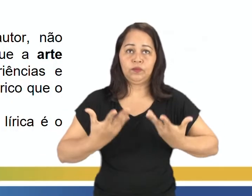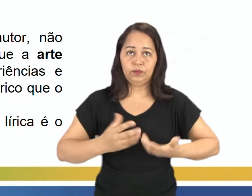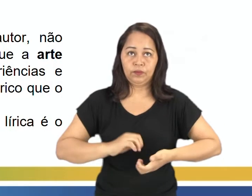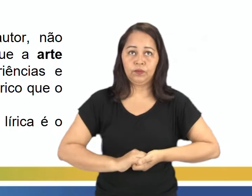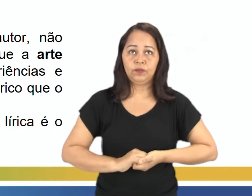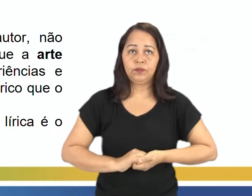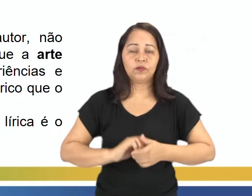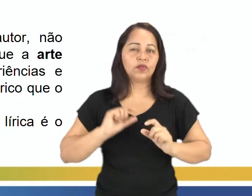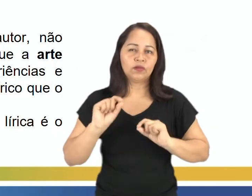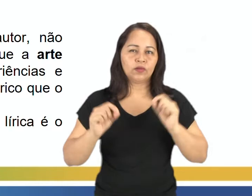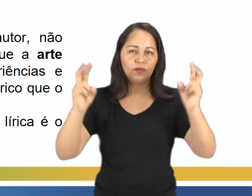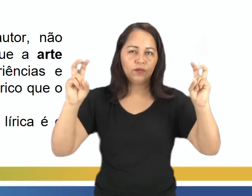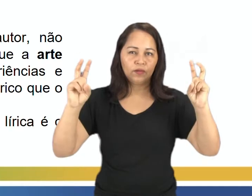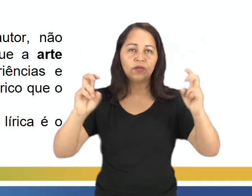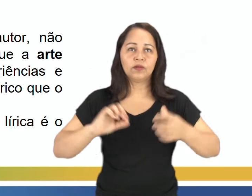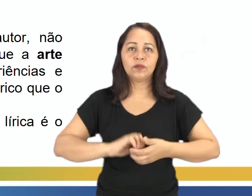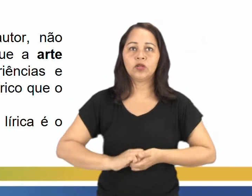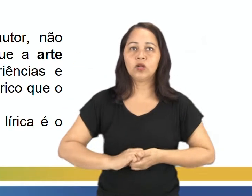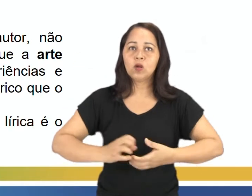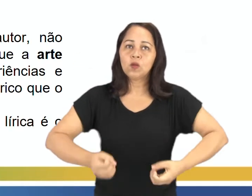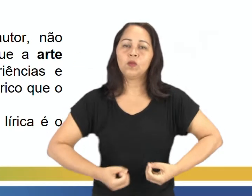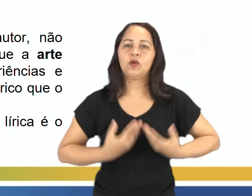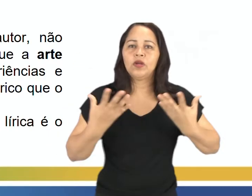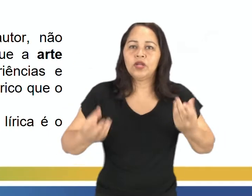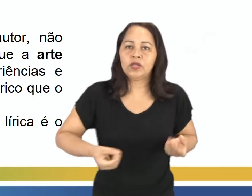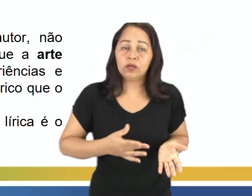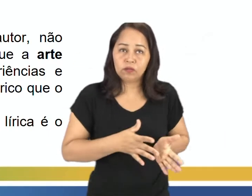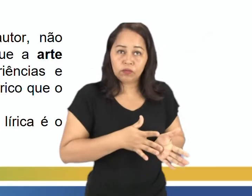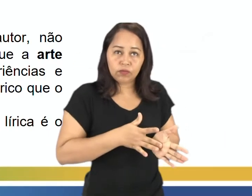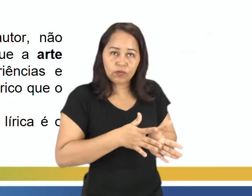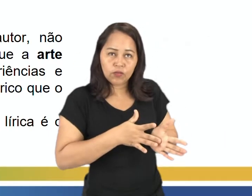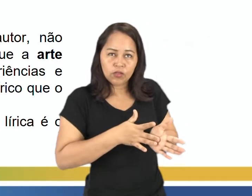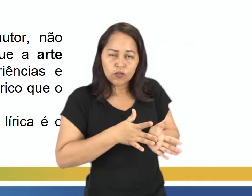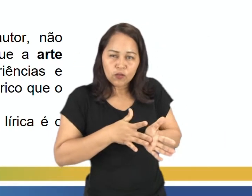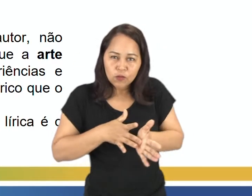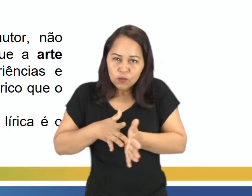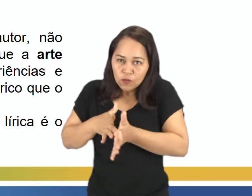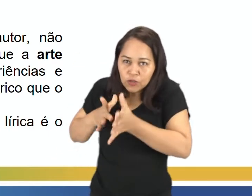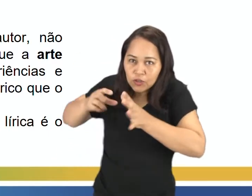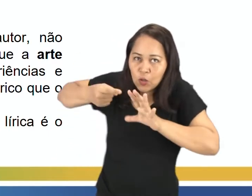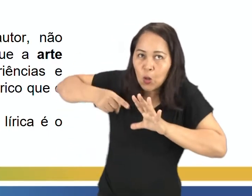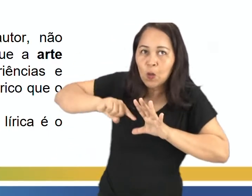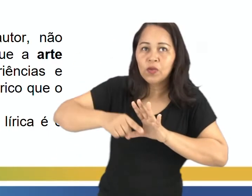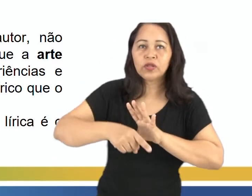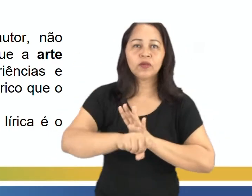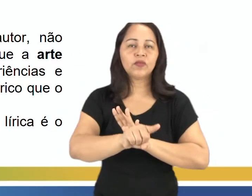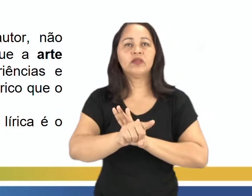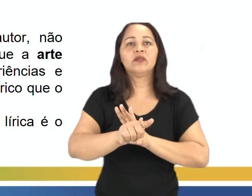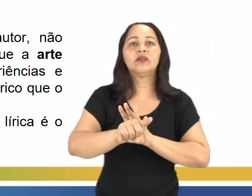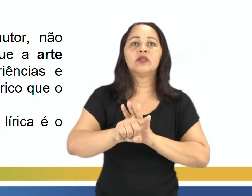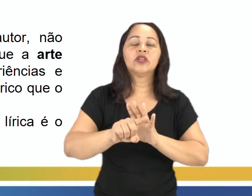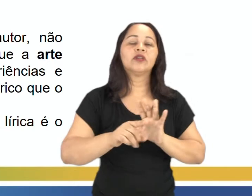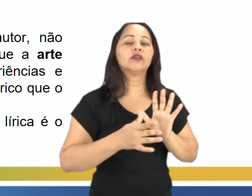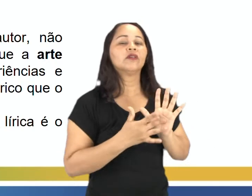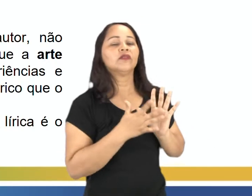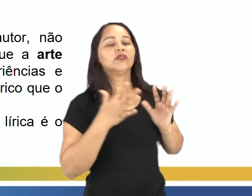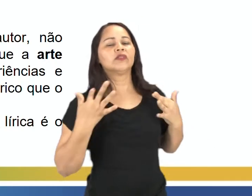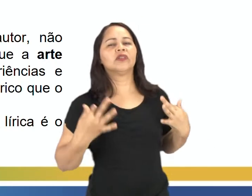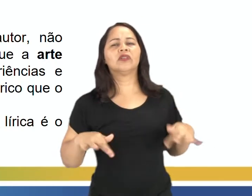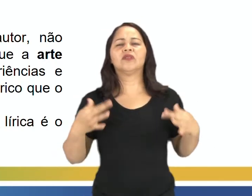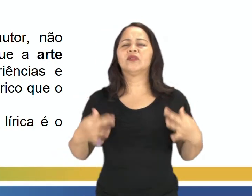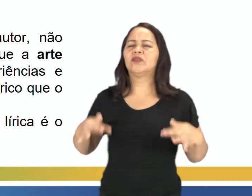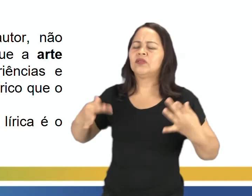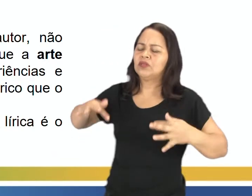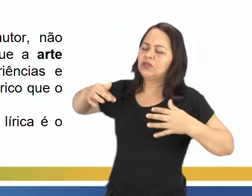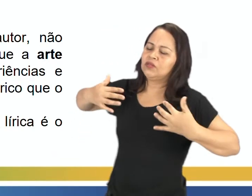Pessoa. E ele diz o seguinte: o poeta é um fingidor. Finge tão completamente que chega a fingir que é a dor